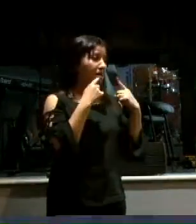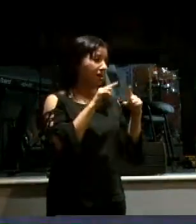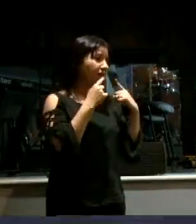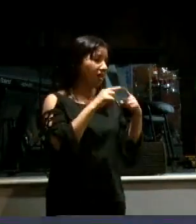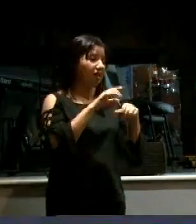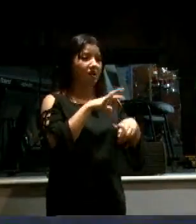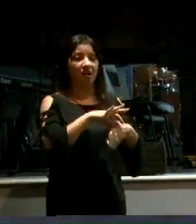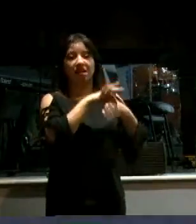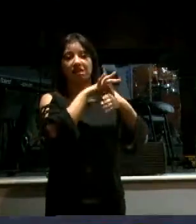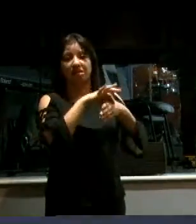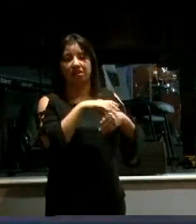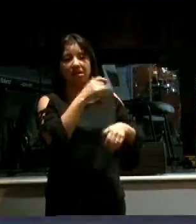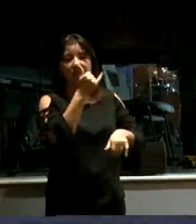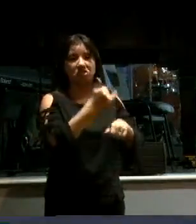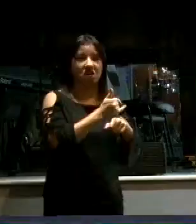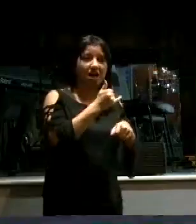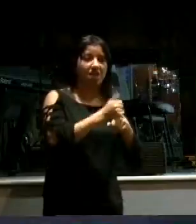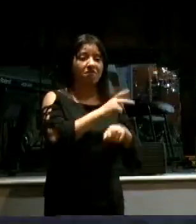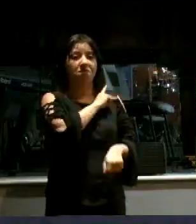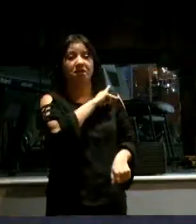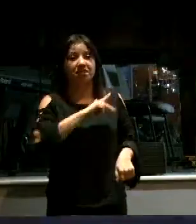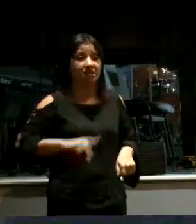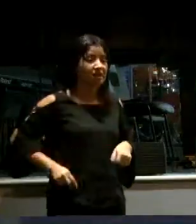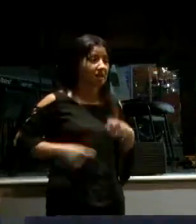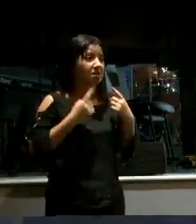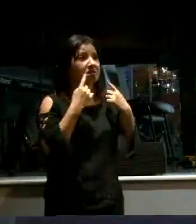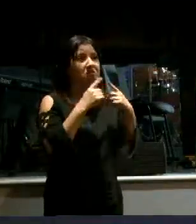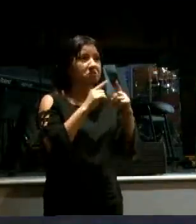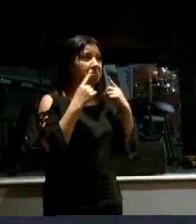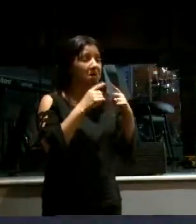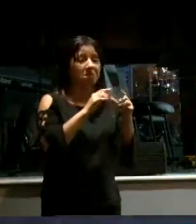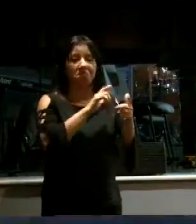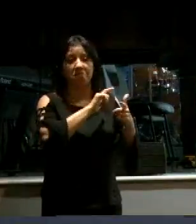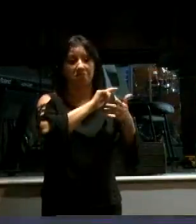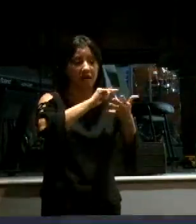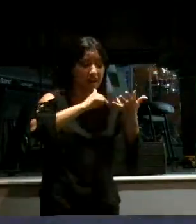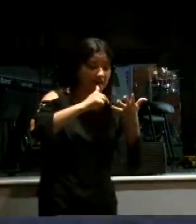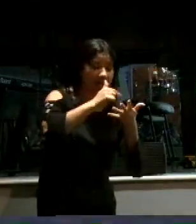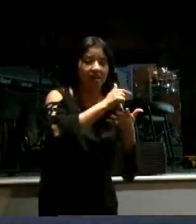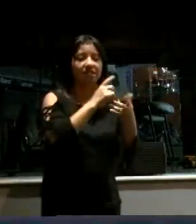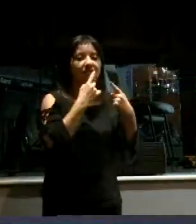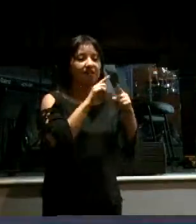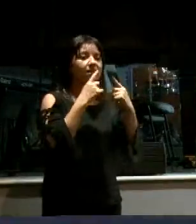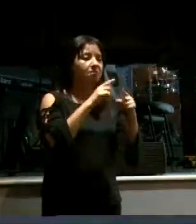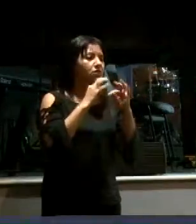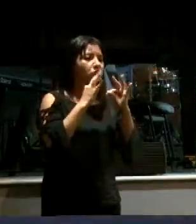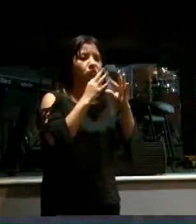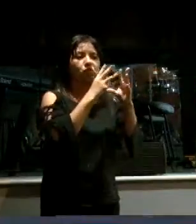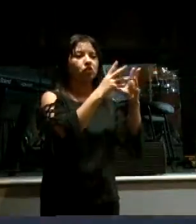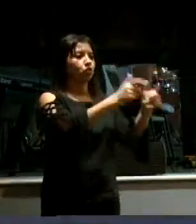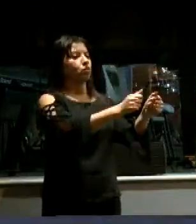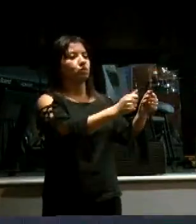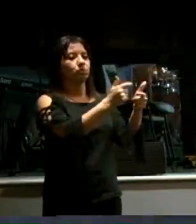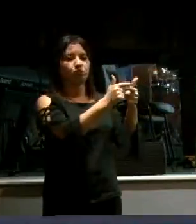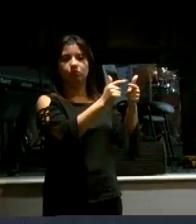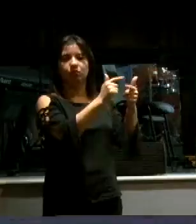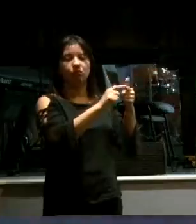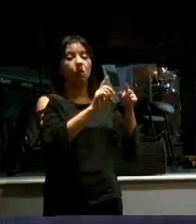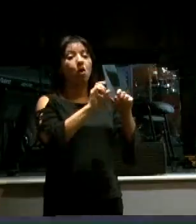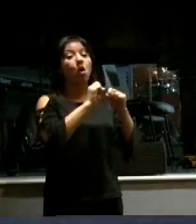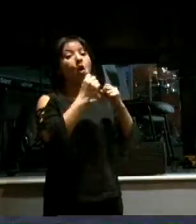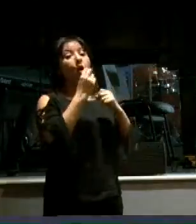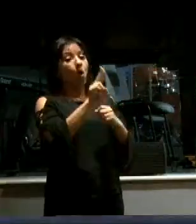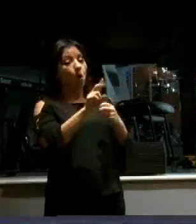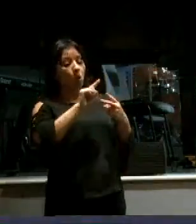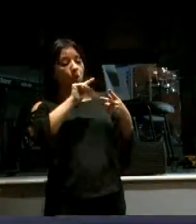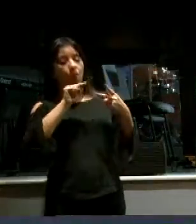contra o seu presidente, murmurar contra quem quer que seja o líder que esteja sobre sua vida, ou você pode